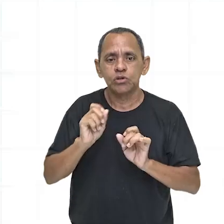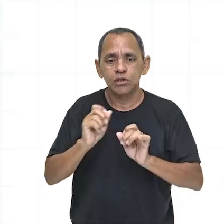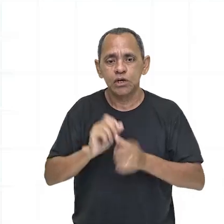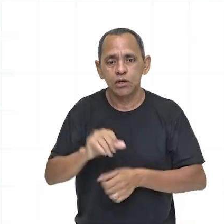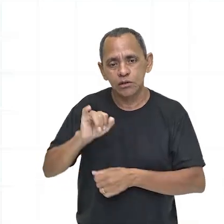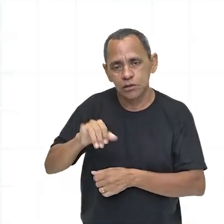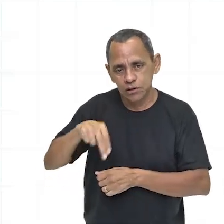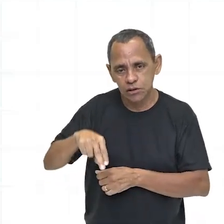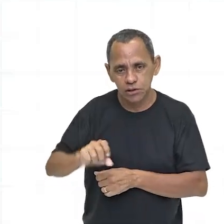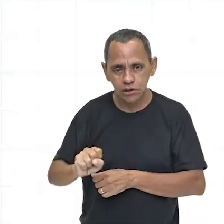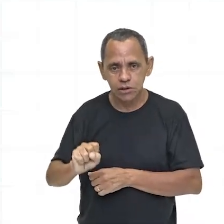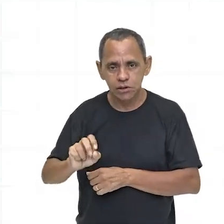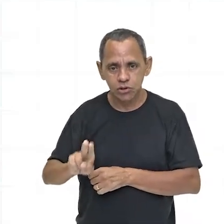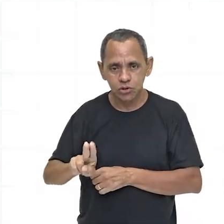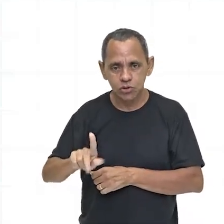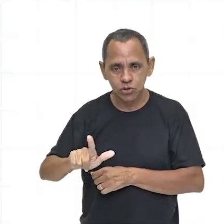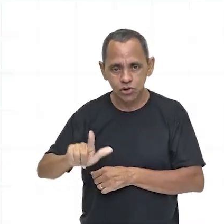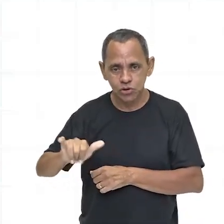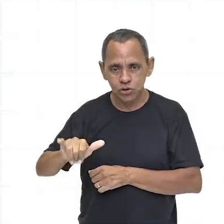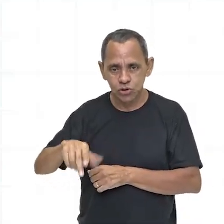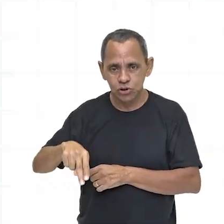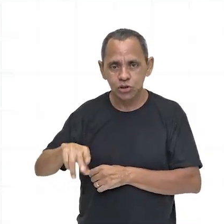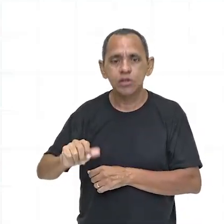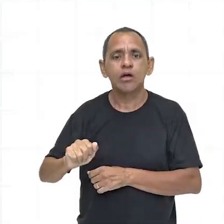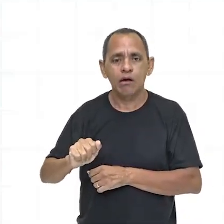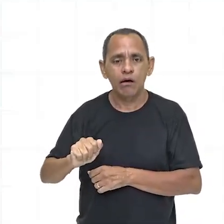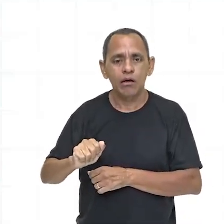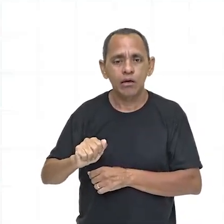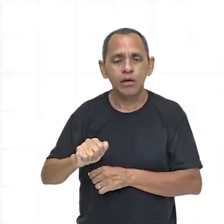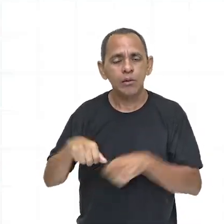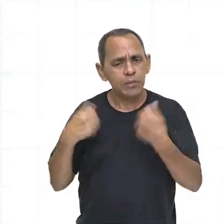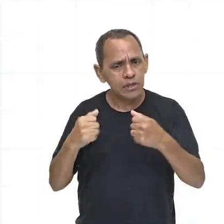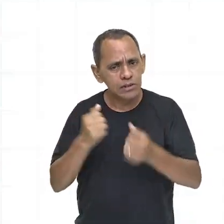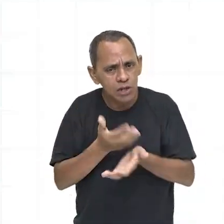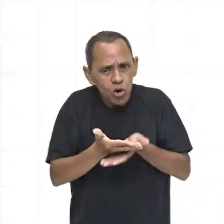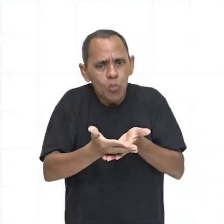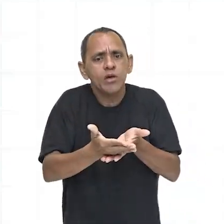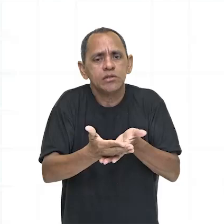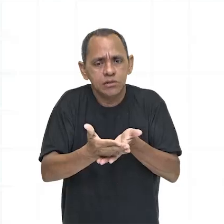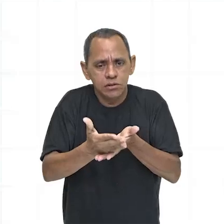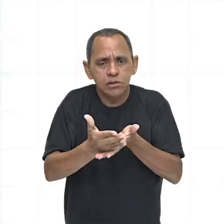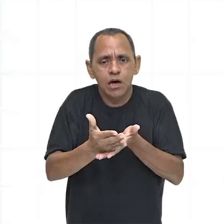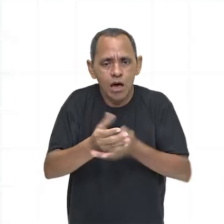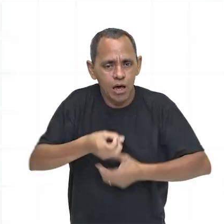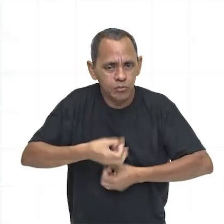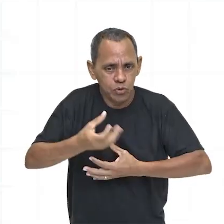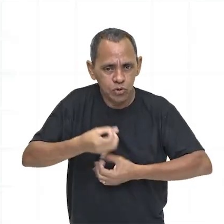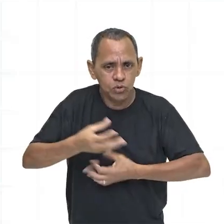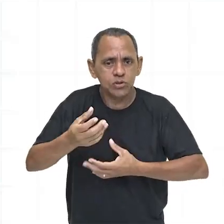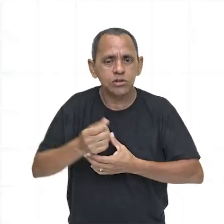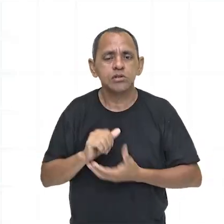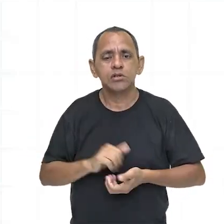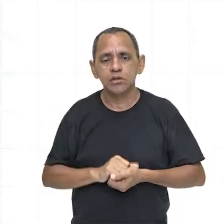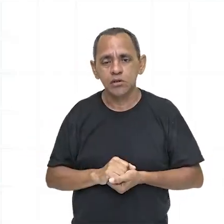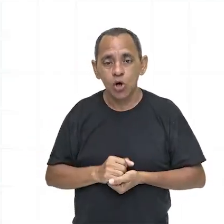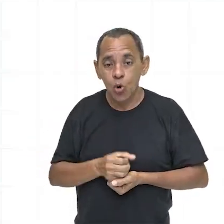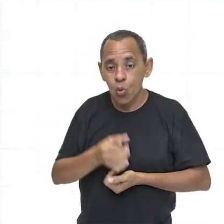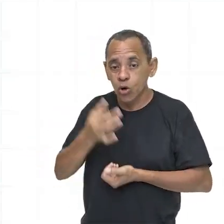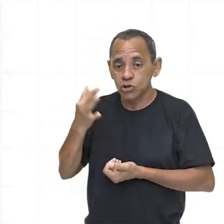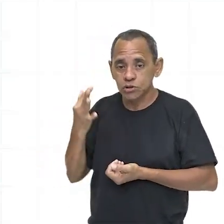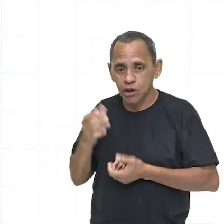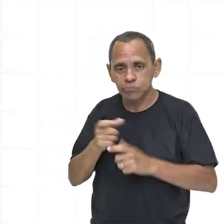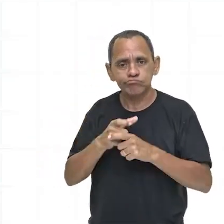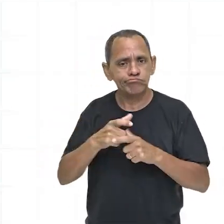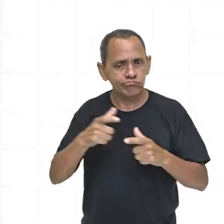pâncreas e diz para ele, olha, você tem que começar a produzir uma grande quantidade aí de insulina para dar conta de tudo aquilo